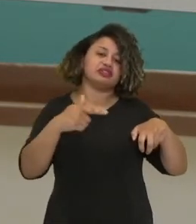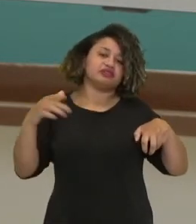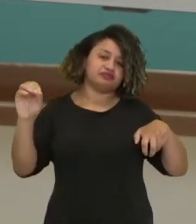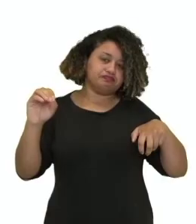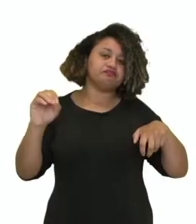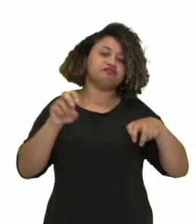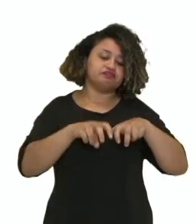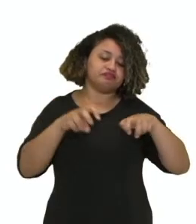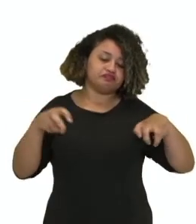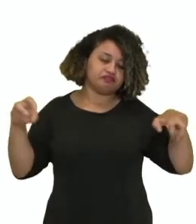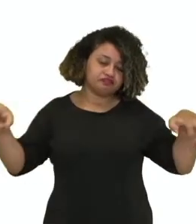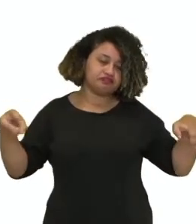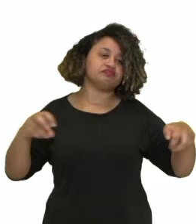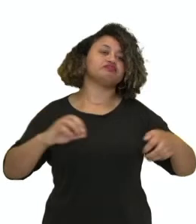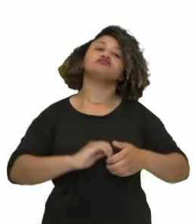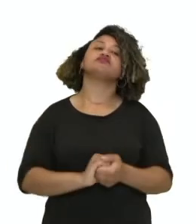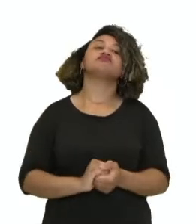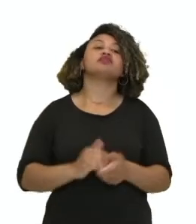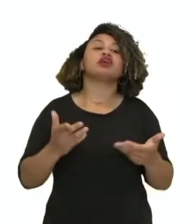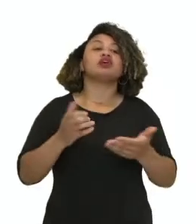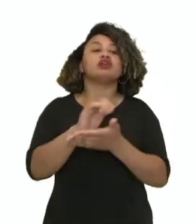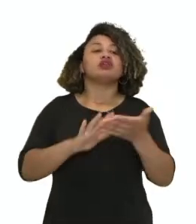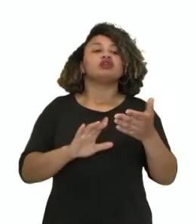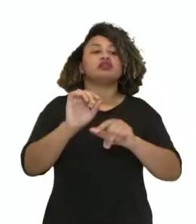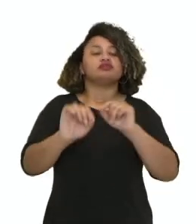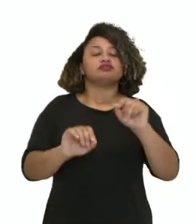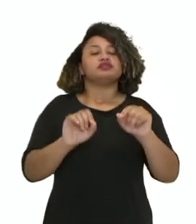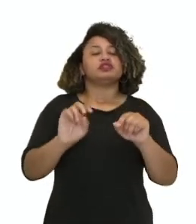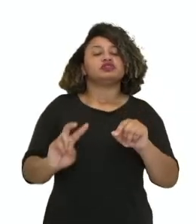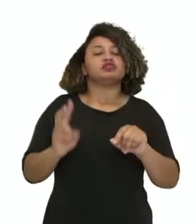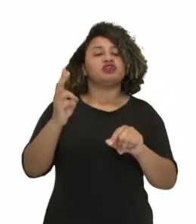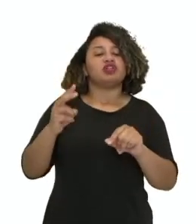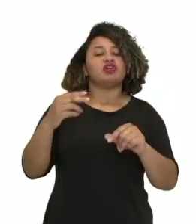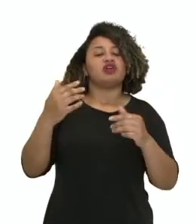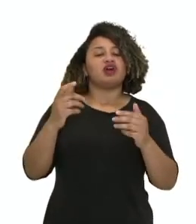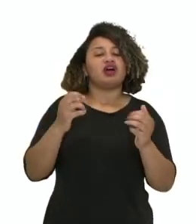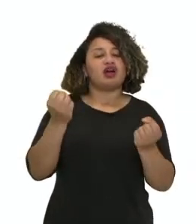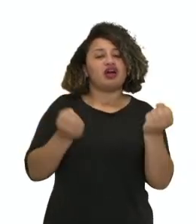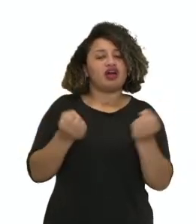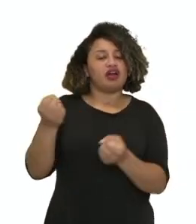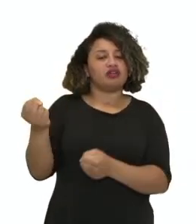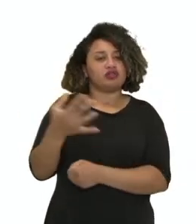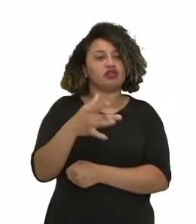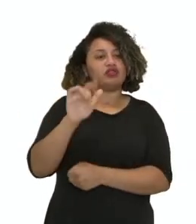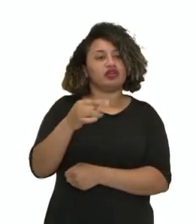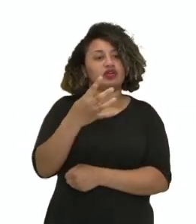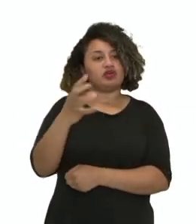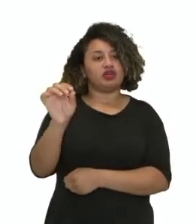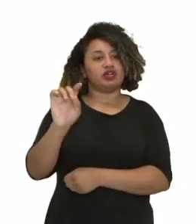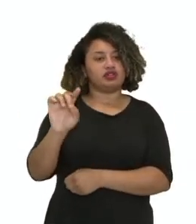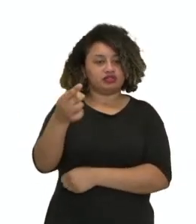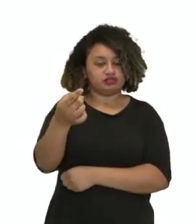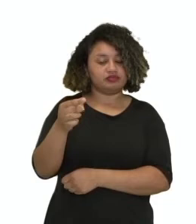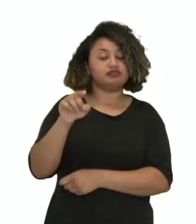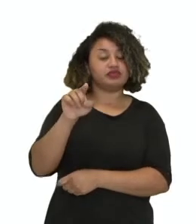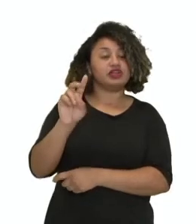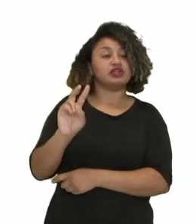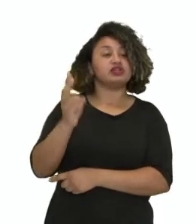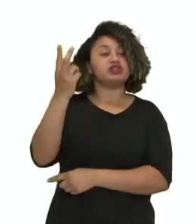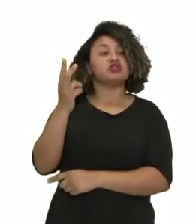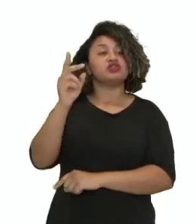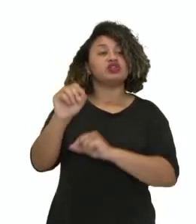Exercício. Vamos lá. Se o preço de um carro novo é 40 mil e esse